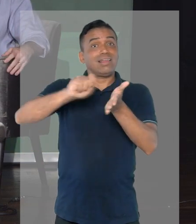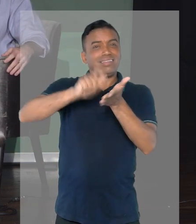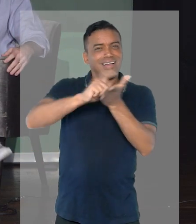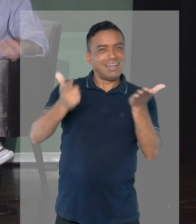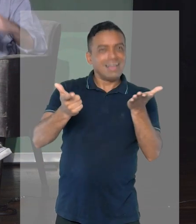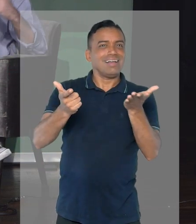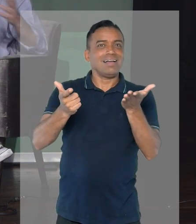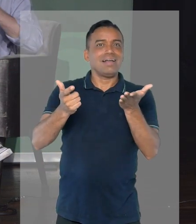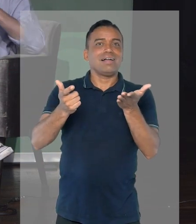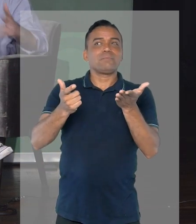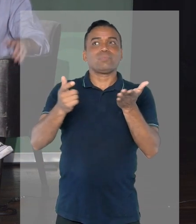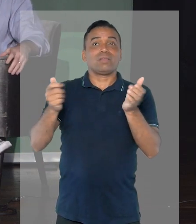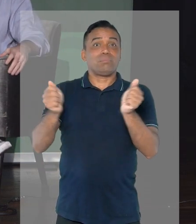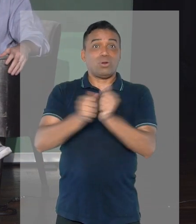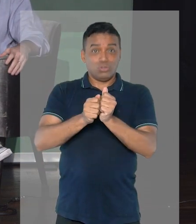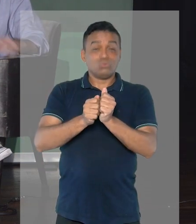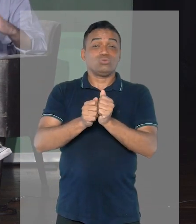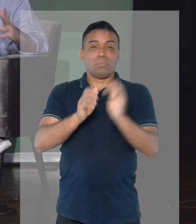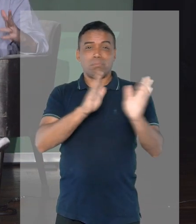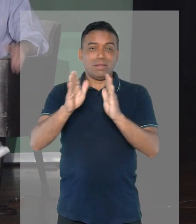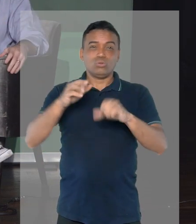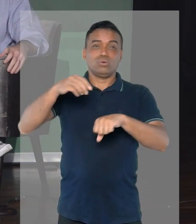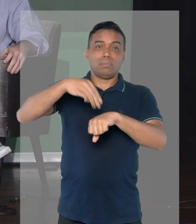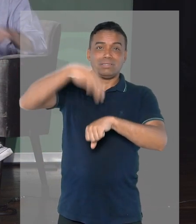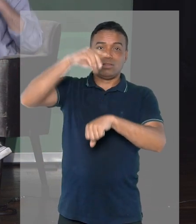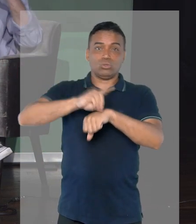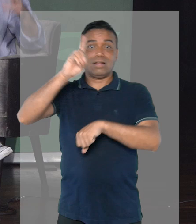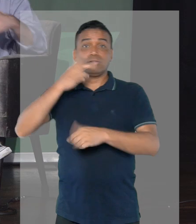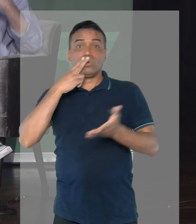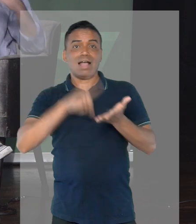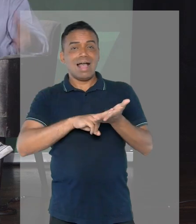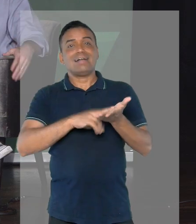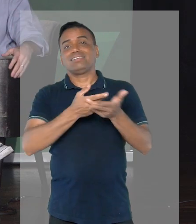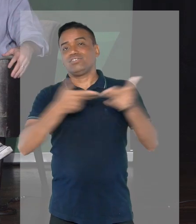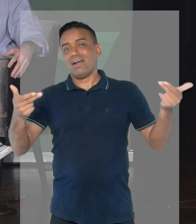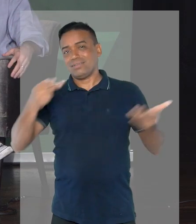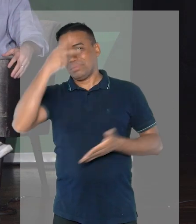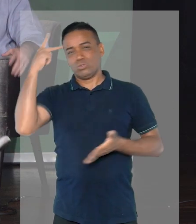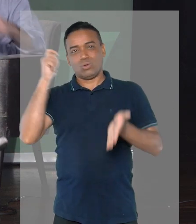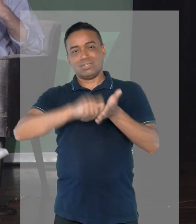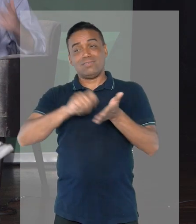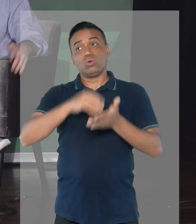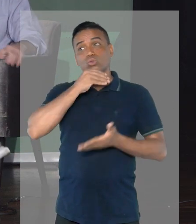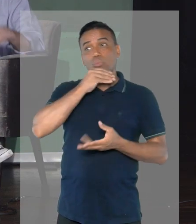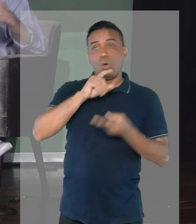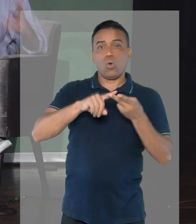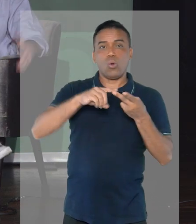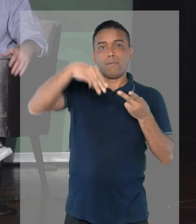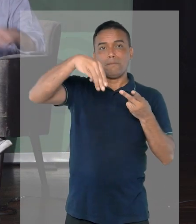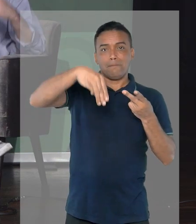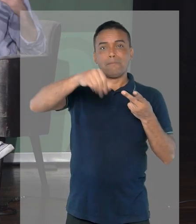Marcos entre o mestrado e o doutorado, que era justamente sobre cartas de escritores. A gente leu vários, assim, a gente leu Drummond,